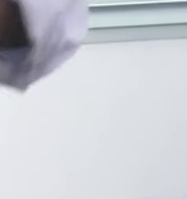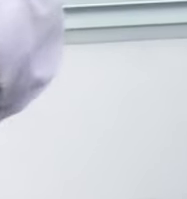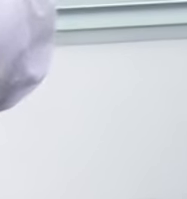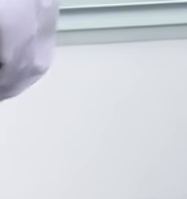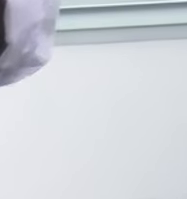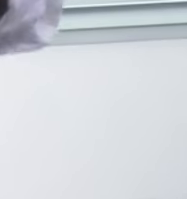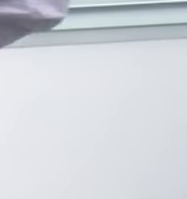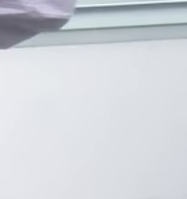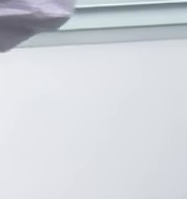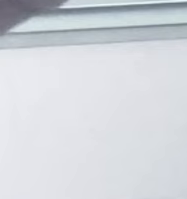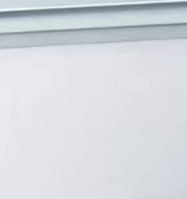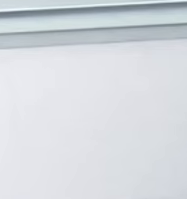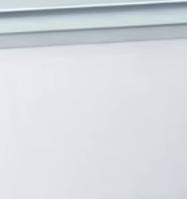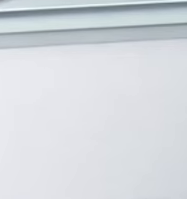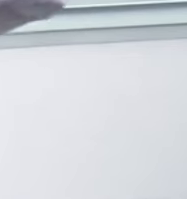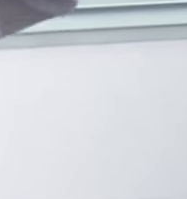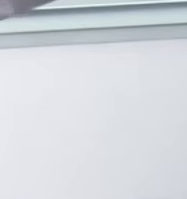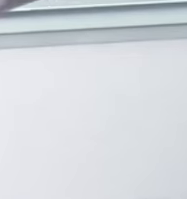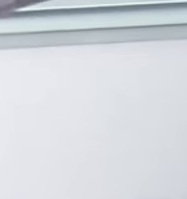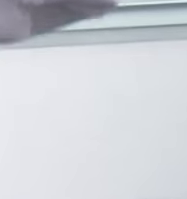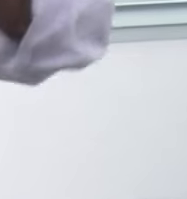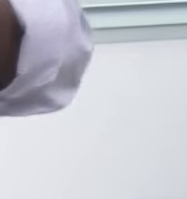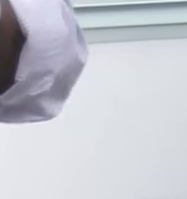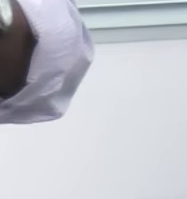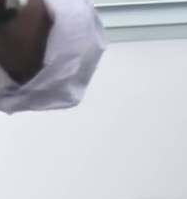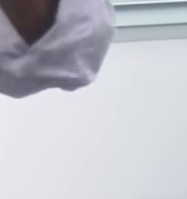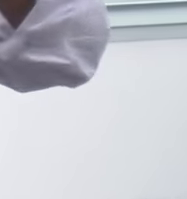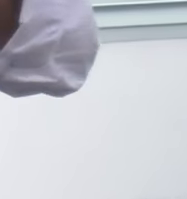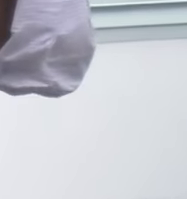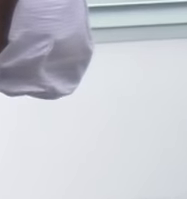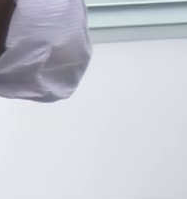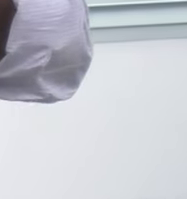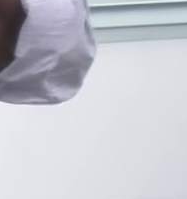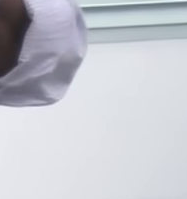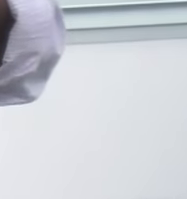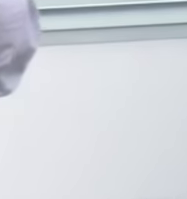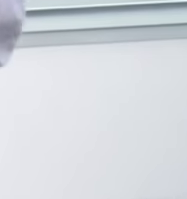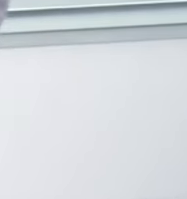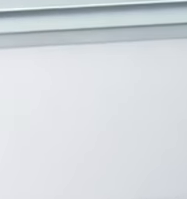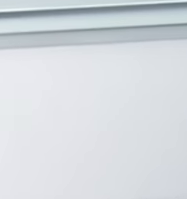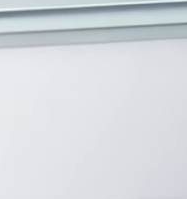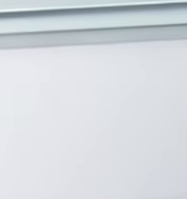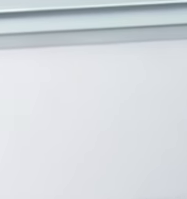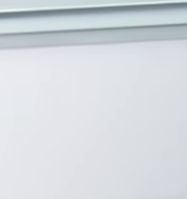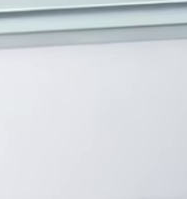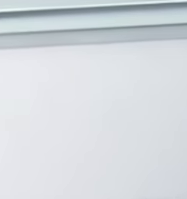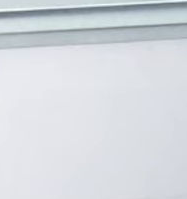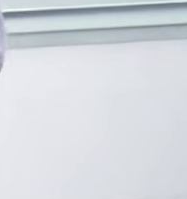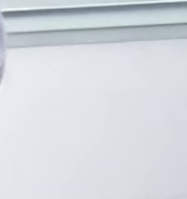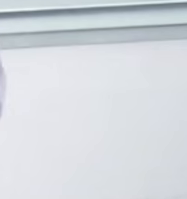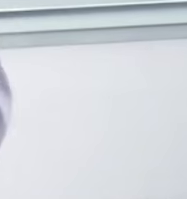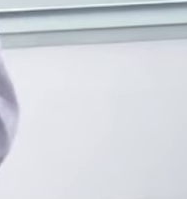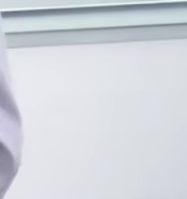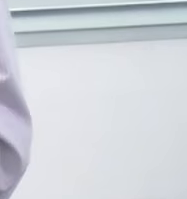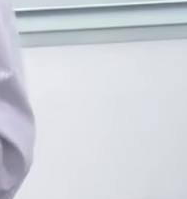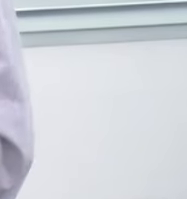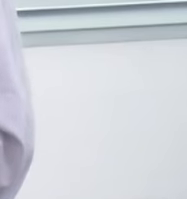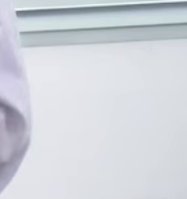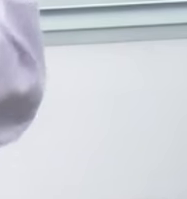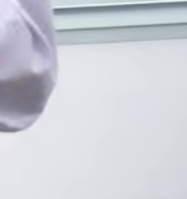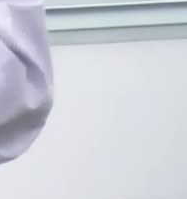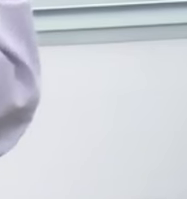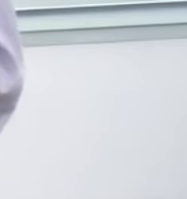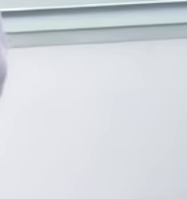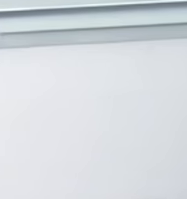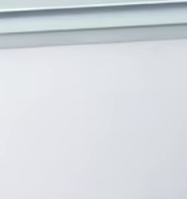audiência pública, essa proposta foi encaminhada para o Ministério de Minas e Energia, para a minha federação, que a Alerj crie audiências públicas